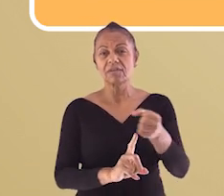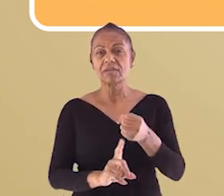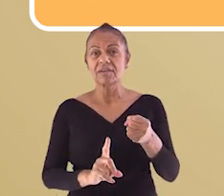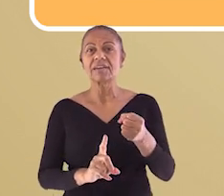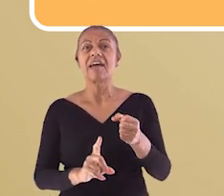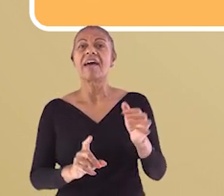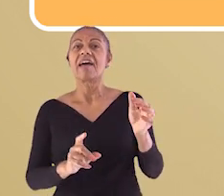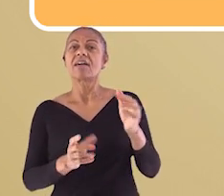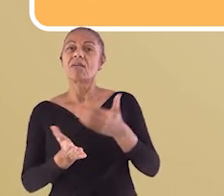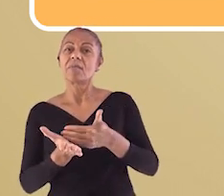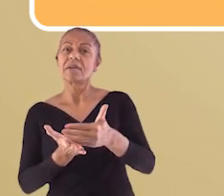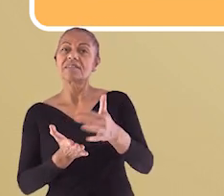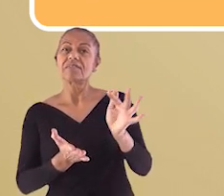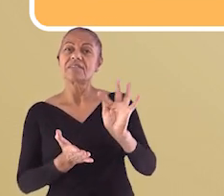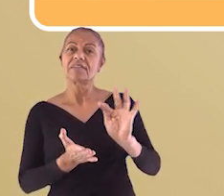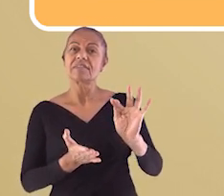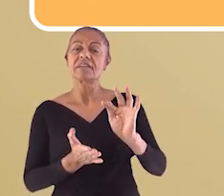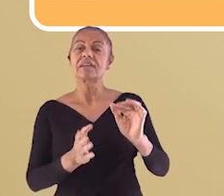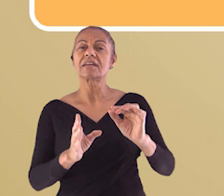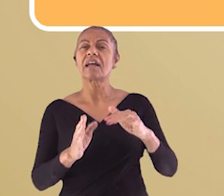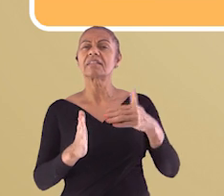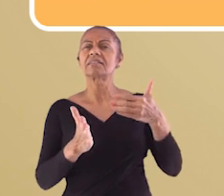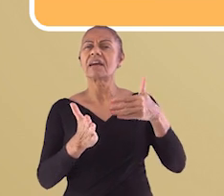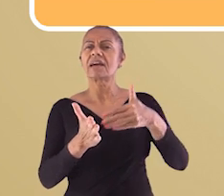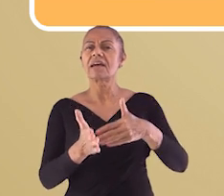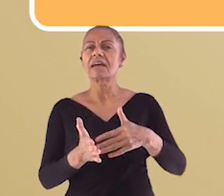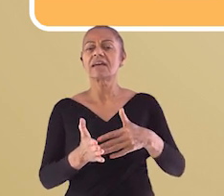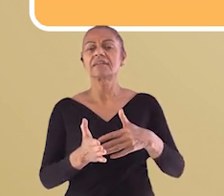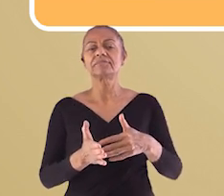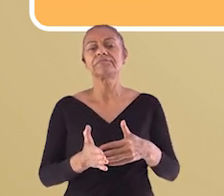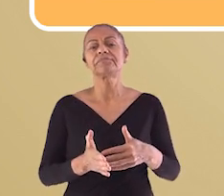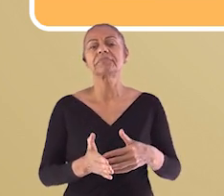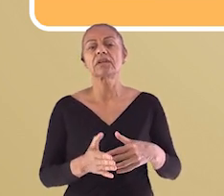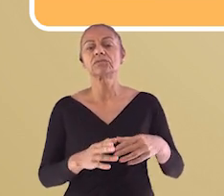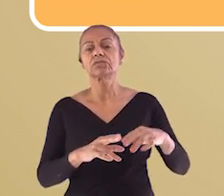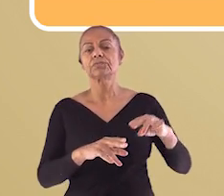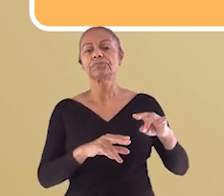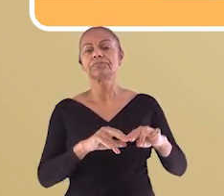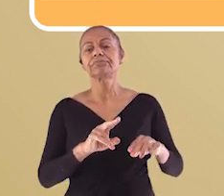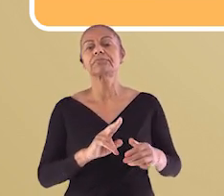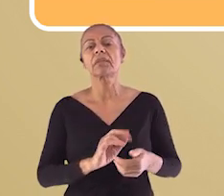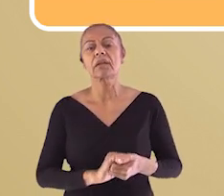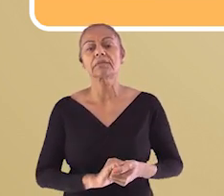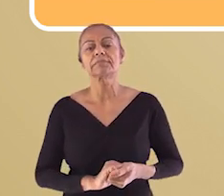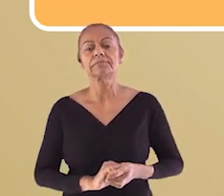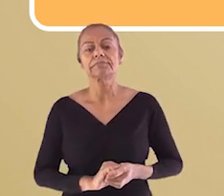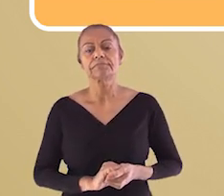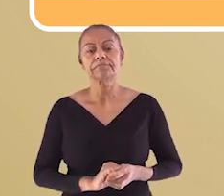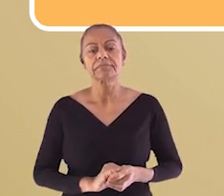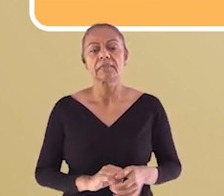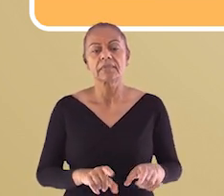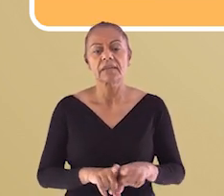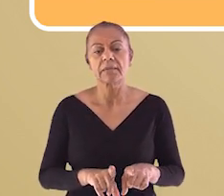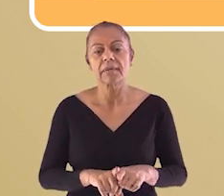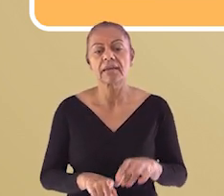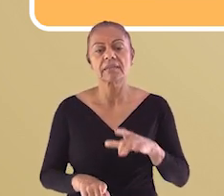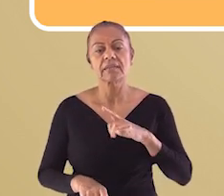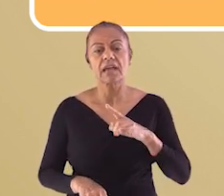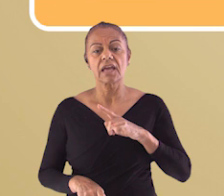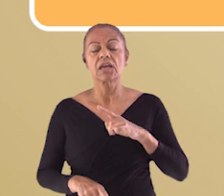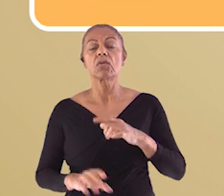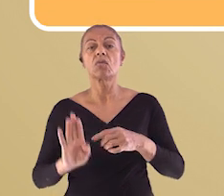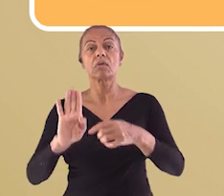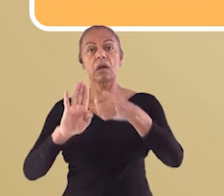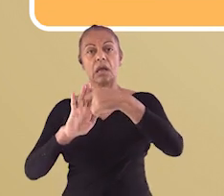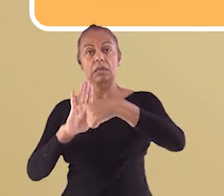esse aqui que está aparecendo na sua tela é o calendário juliano. Ele tem esse nome porque foi feito durante o Império Romano